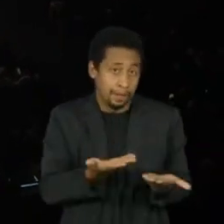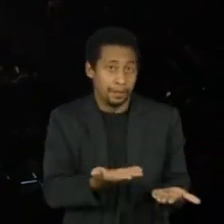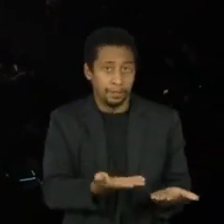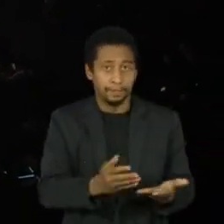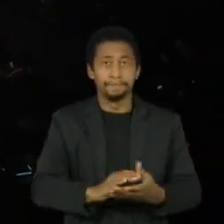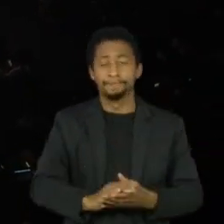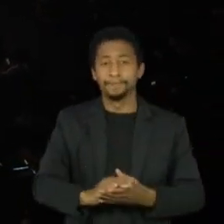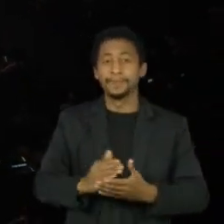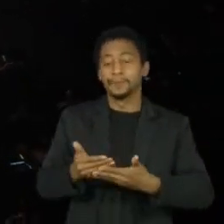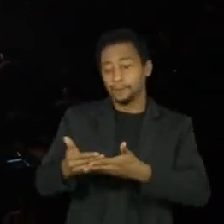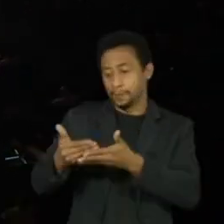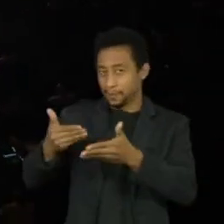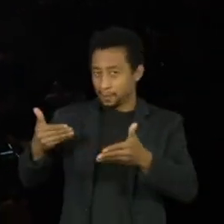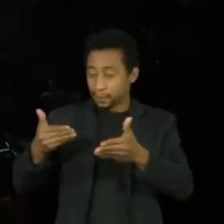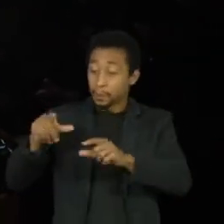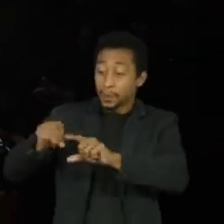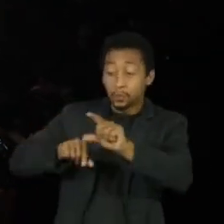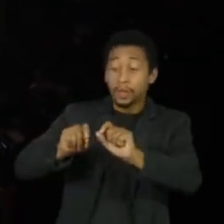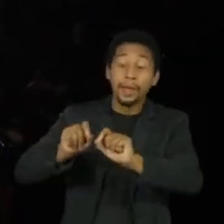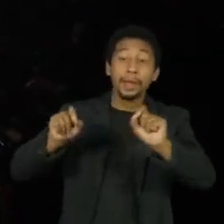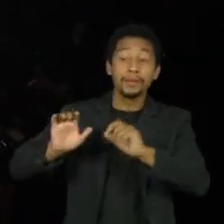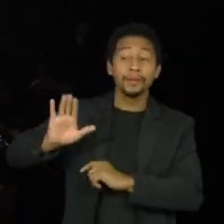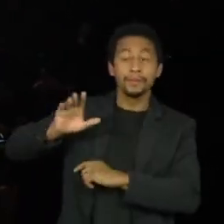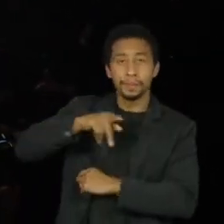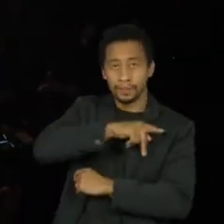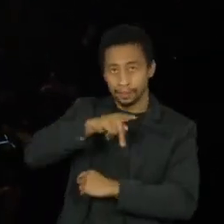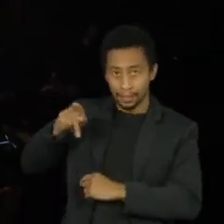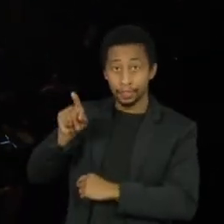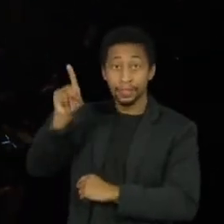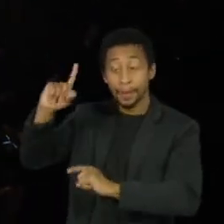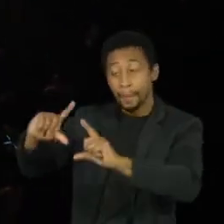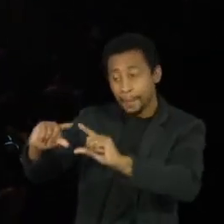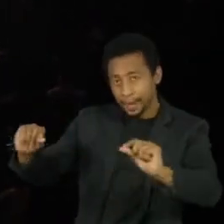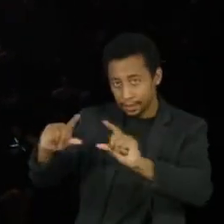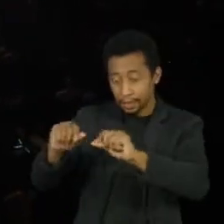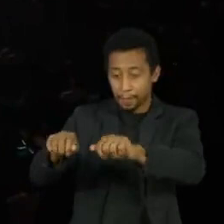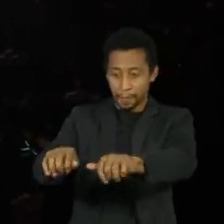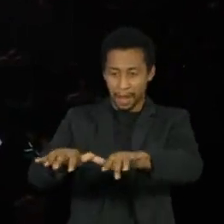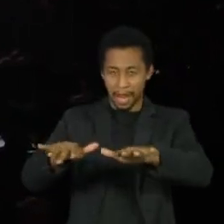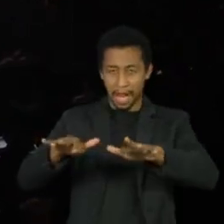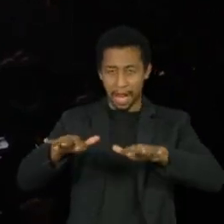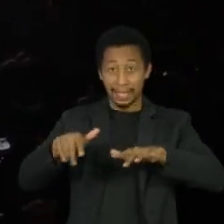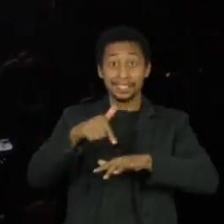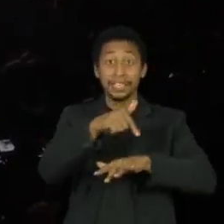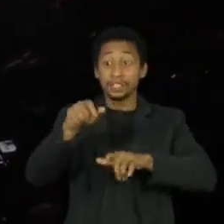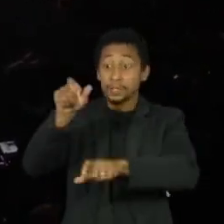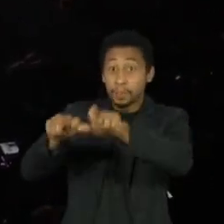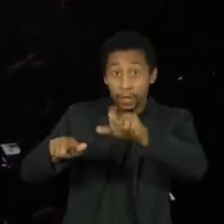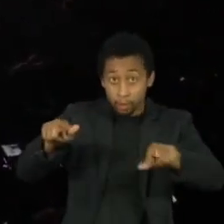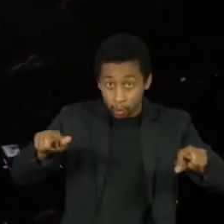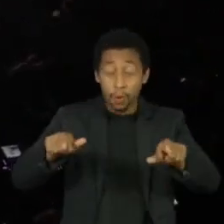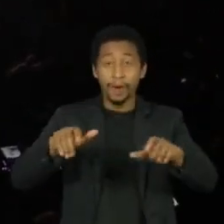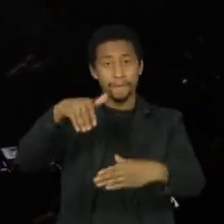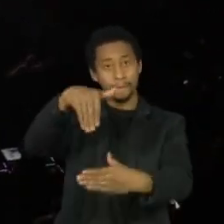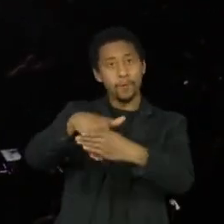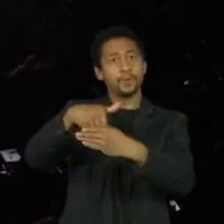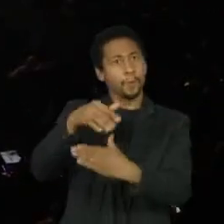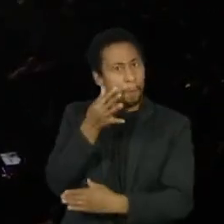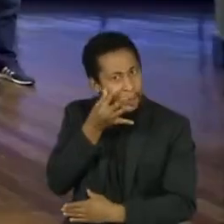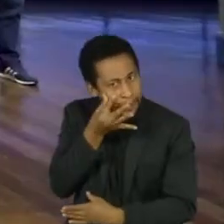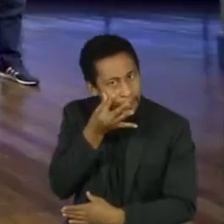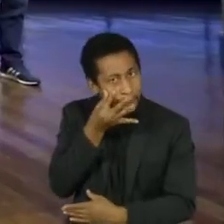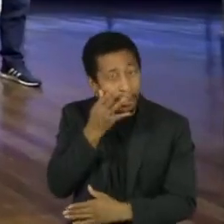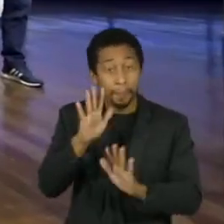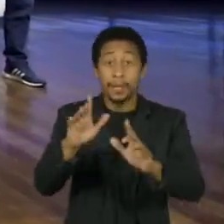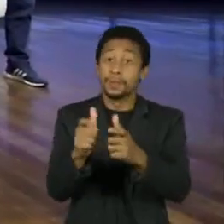prévias do PSDB foram neste domingo em Brasília, onde 700 filiados puderam votar presencialmente. Mas a